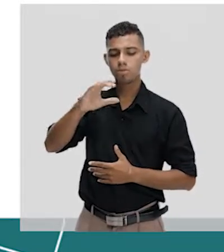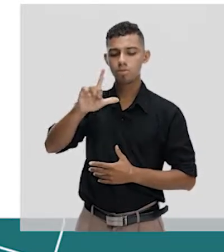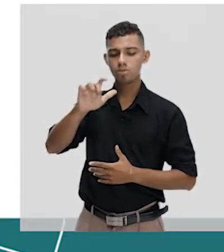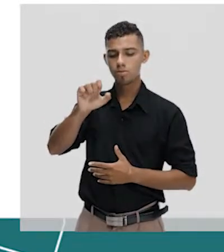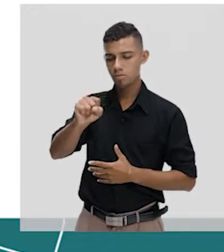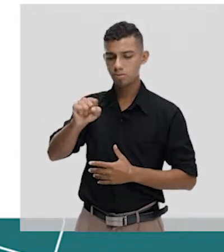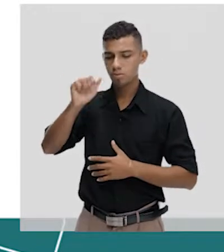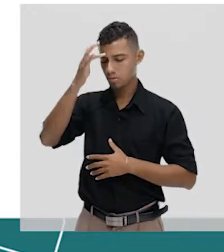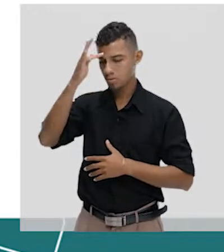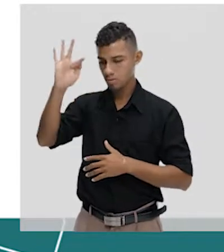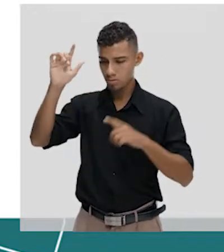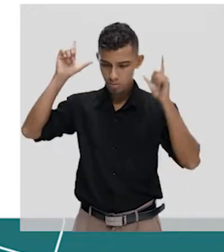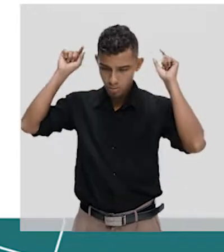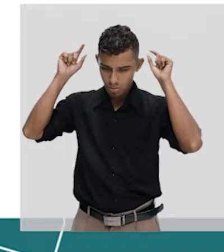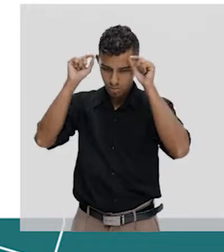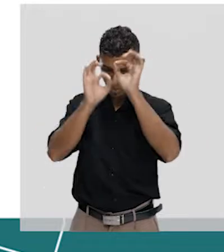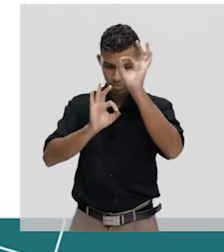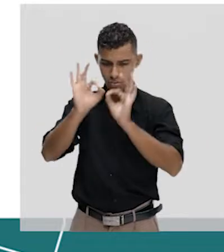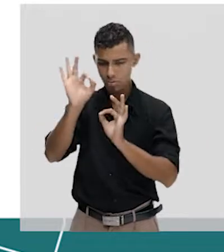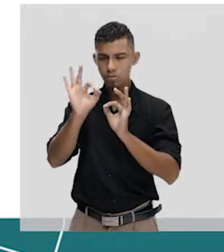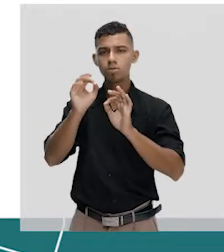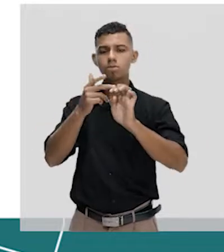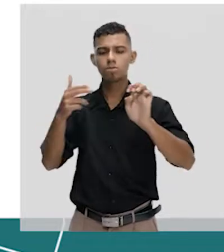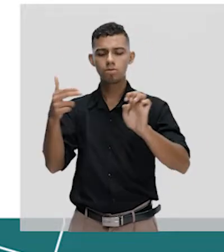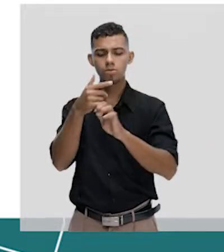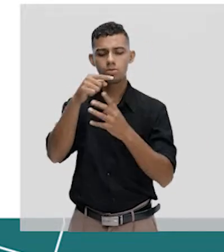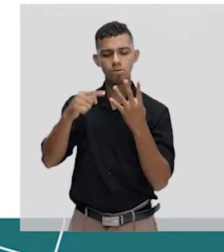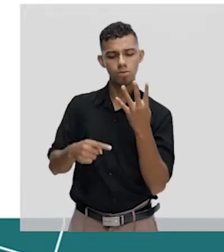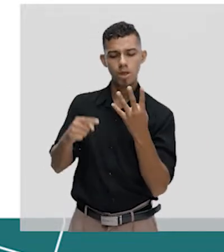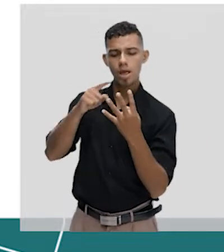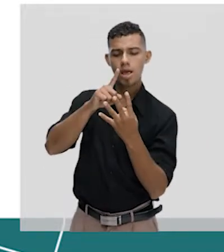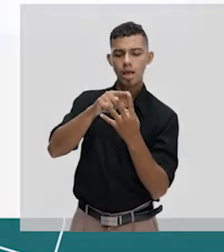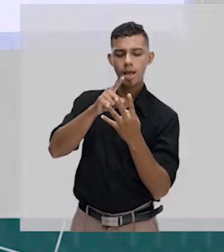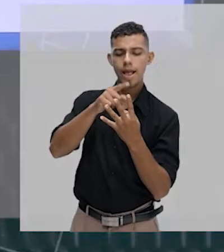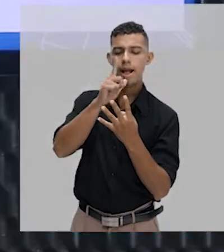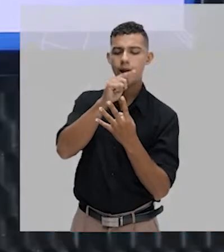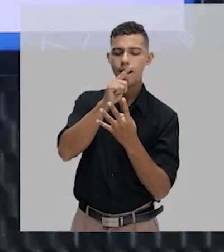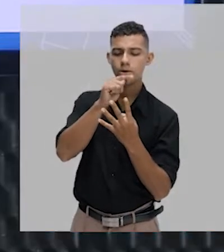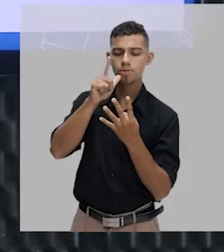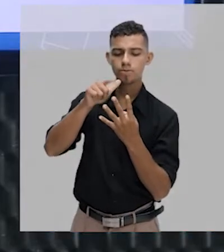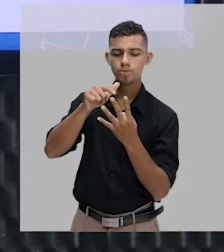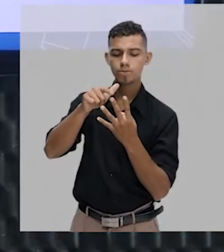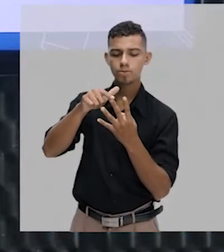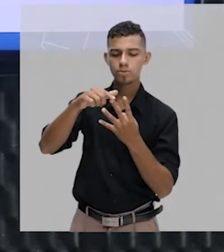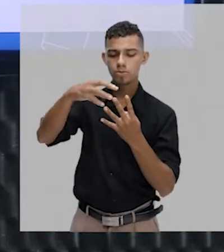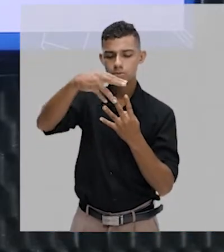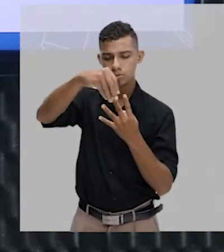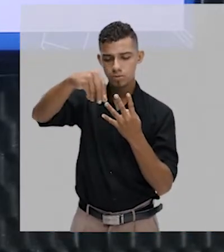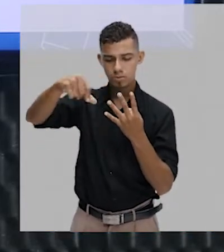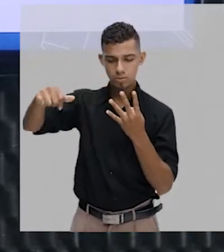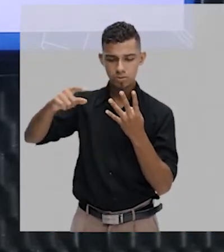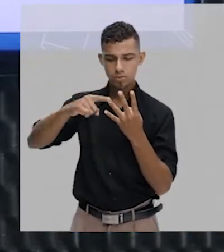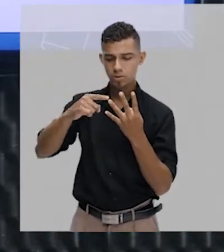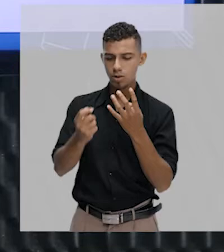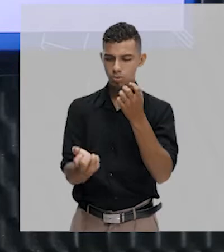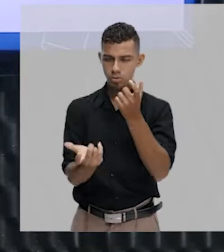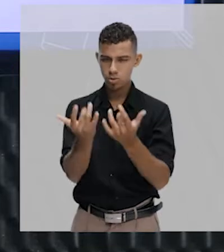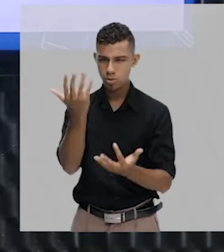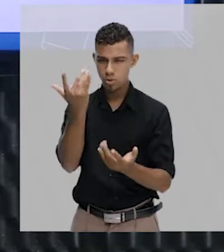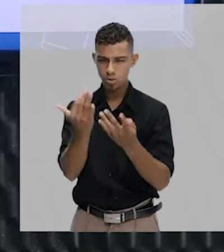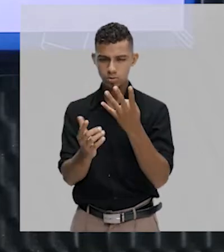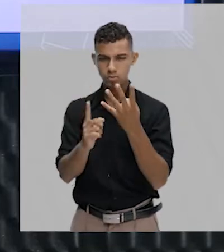água, terra, fogo e ar. E esses foram os símbolos utilizados, tudo bem? Então, a